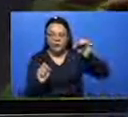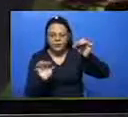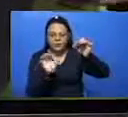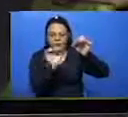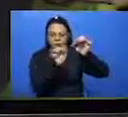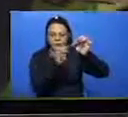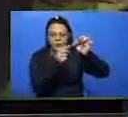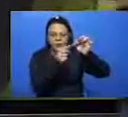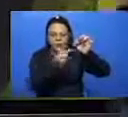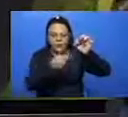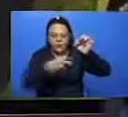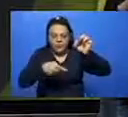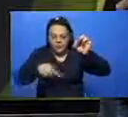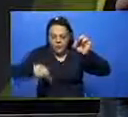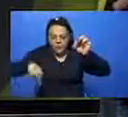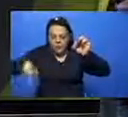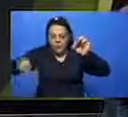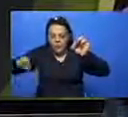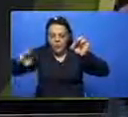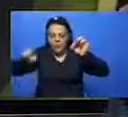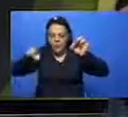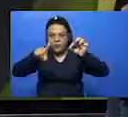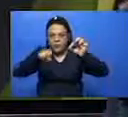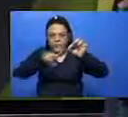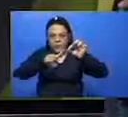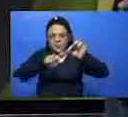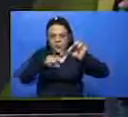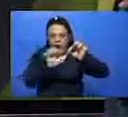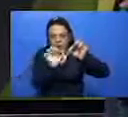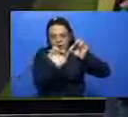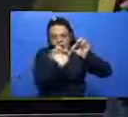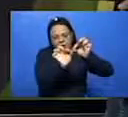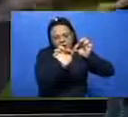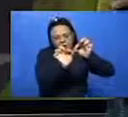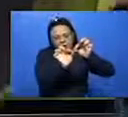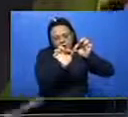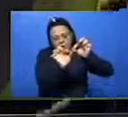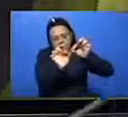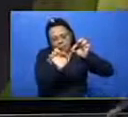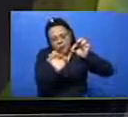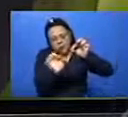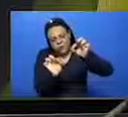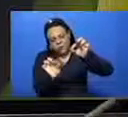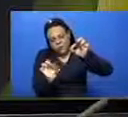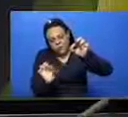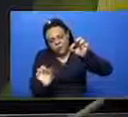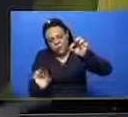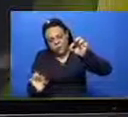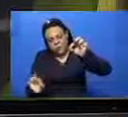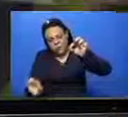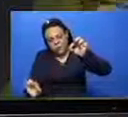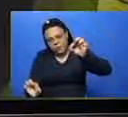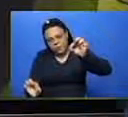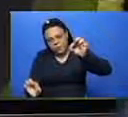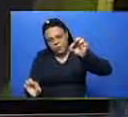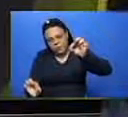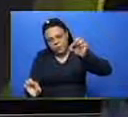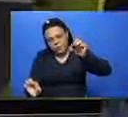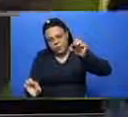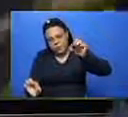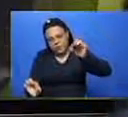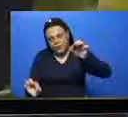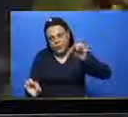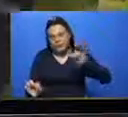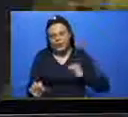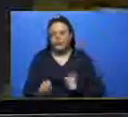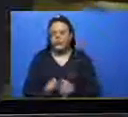a circunferência de uma ponta a outra, passando pelo centro, tá? Lembrem-se disso. Esses